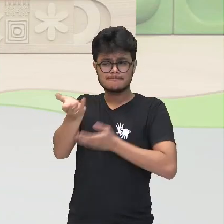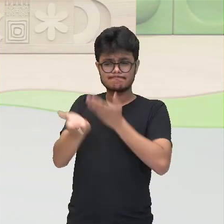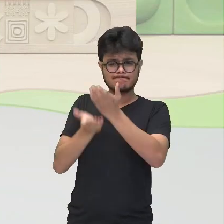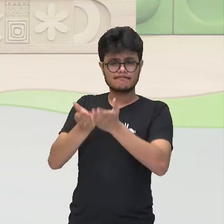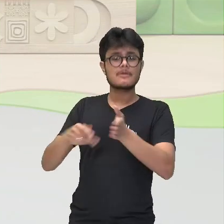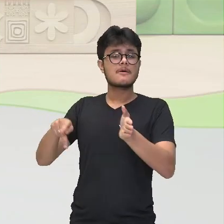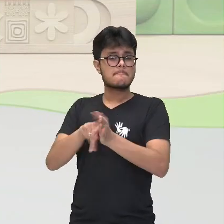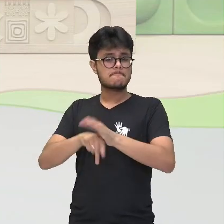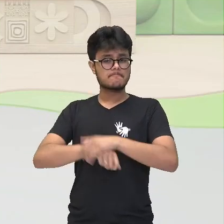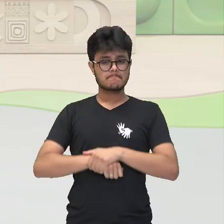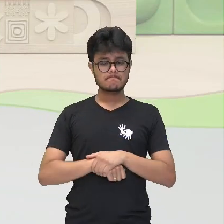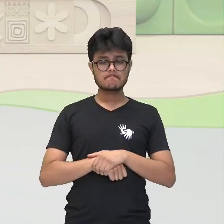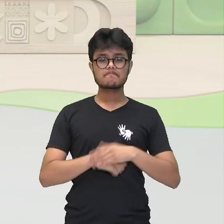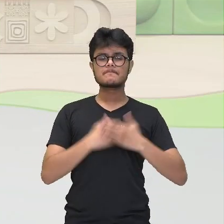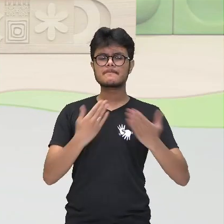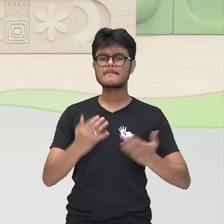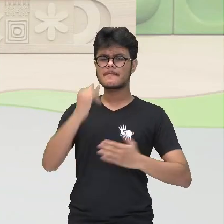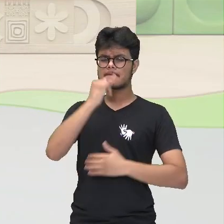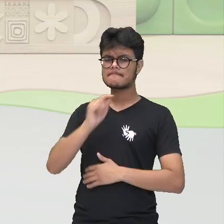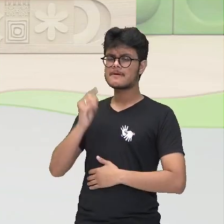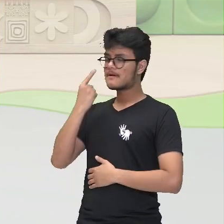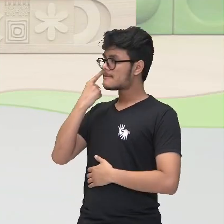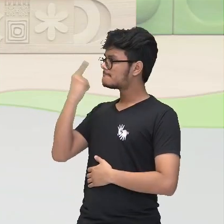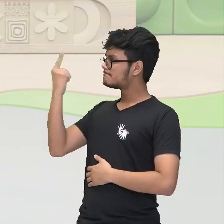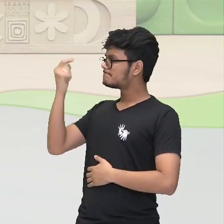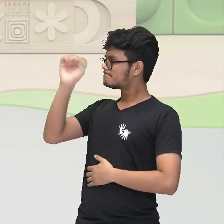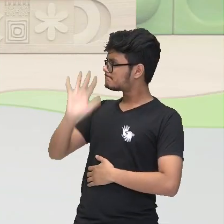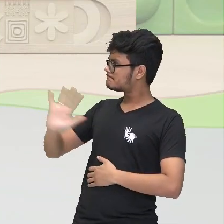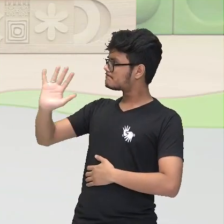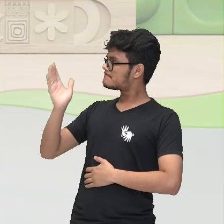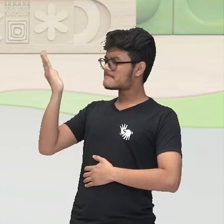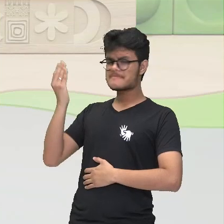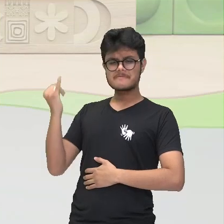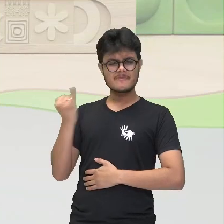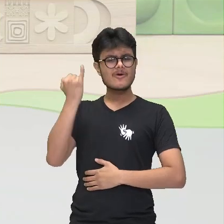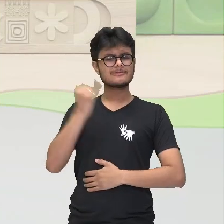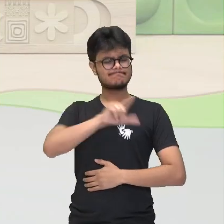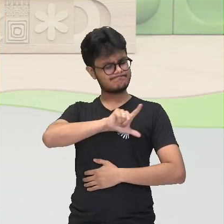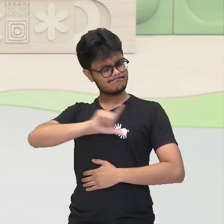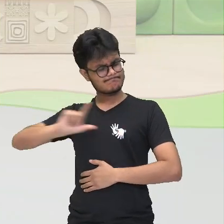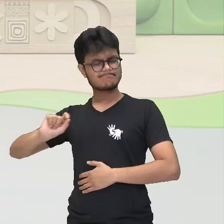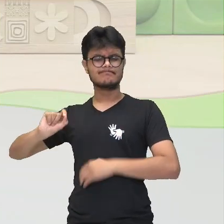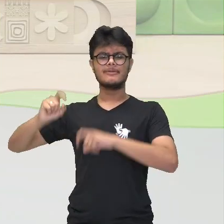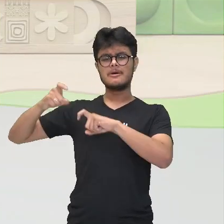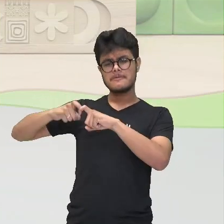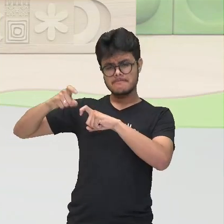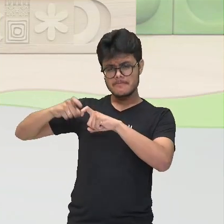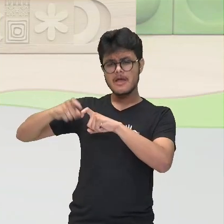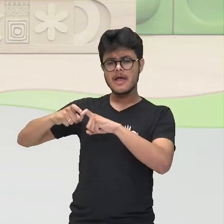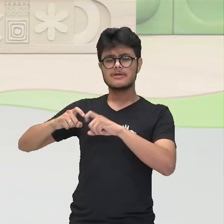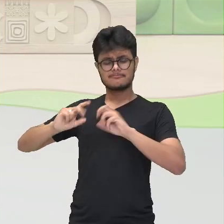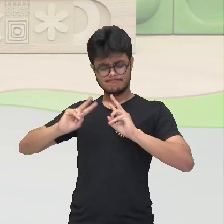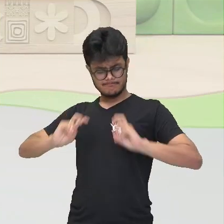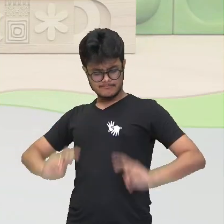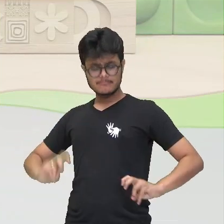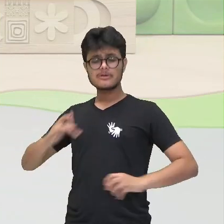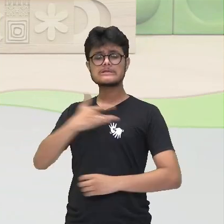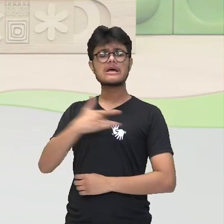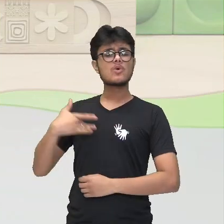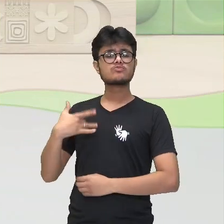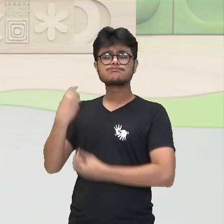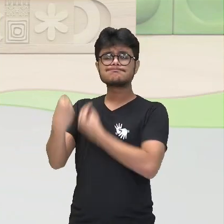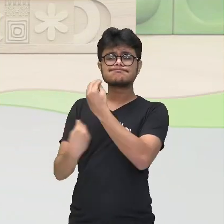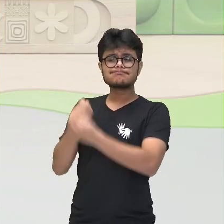específico, Então a gente mostra que a importância de ir ao consultório médico e verificar como é que está a saúde.